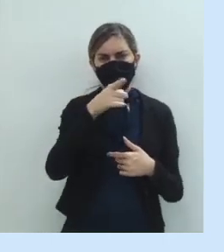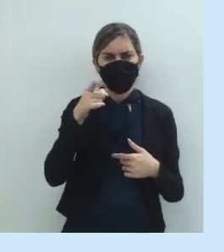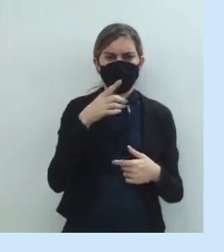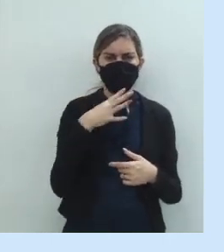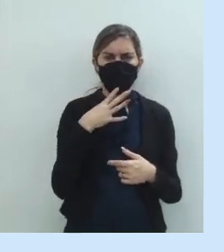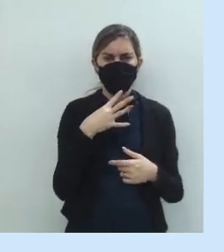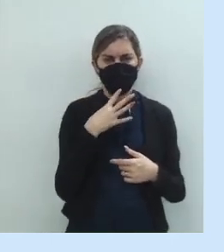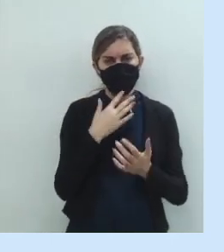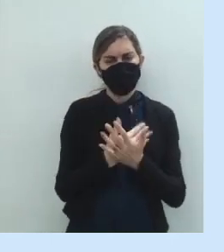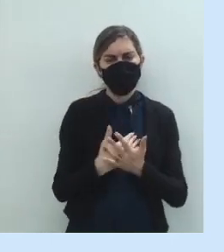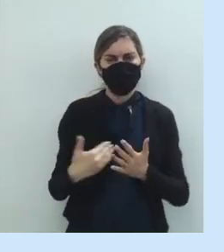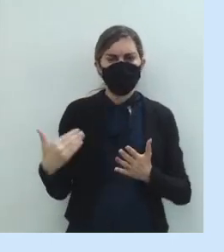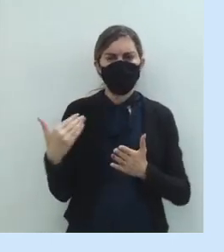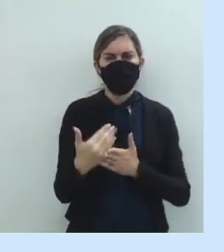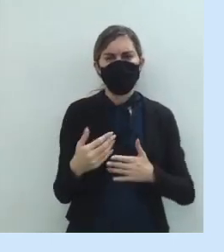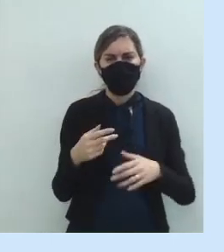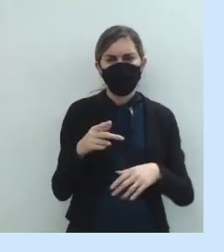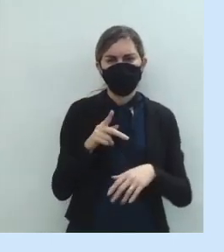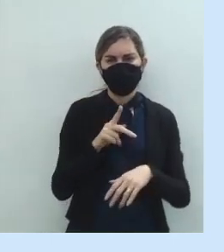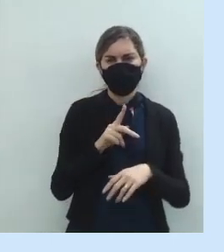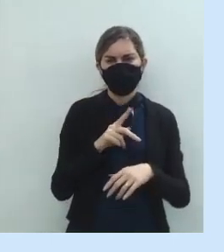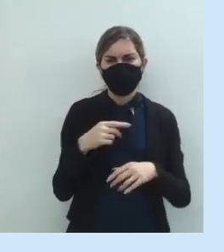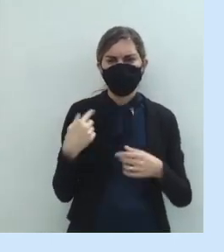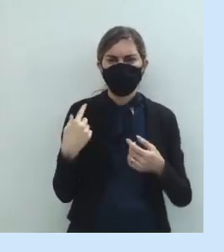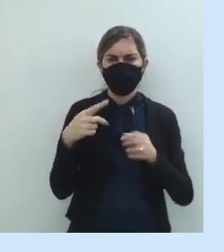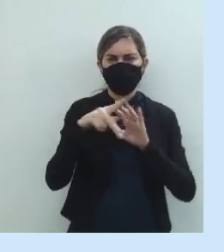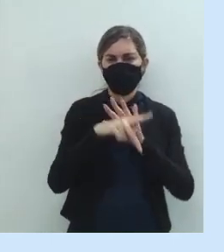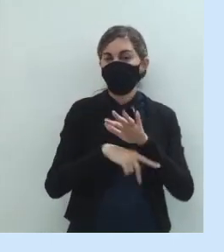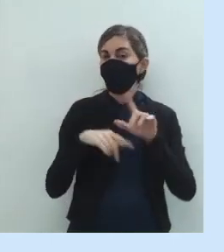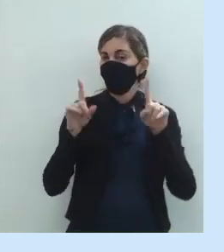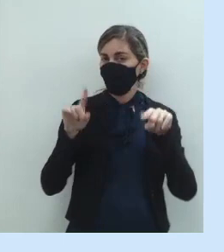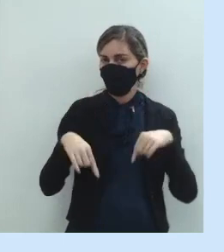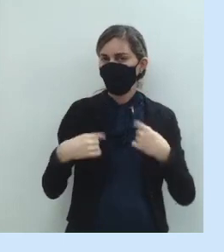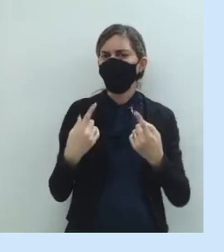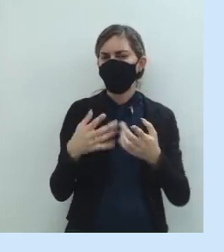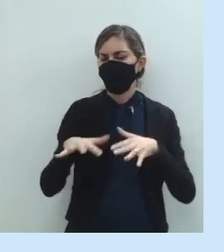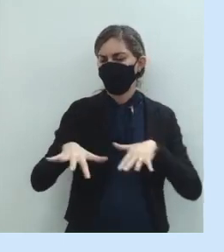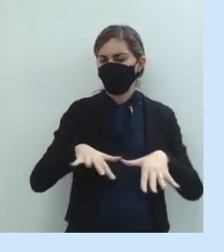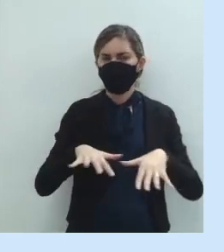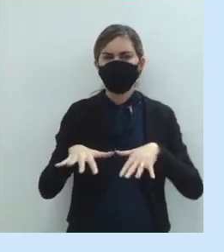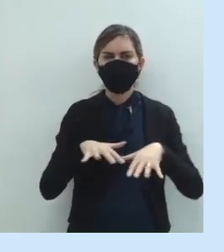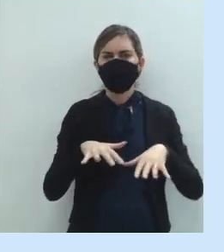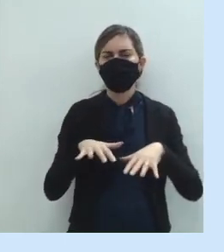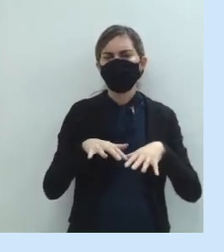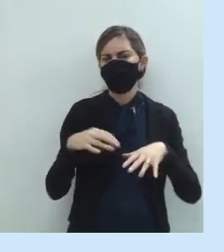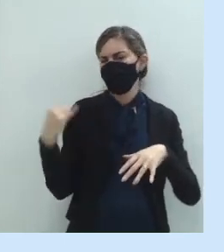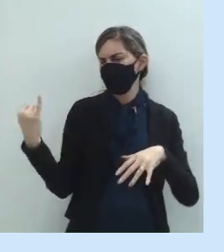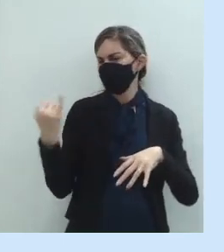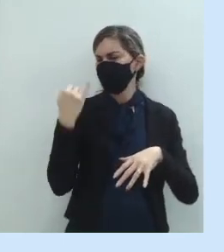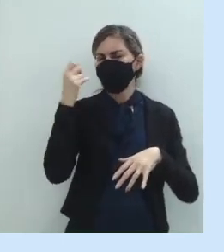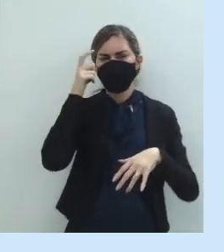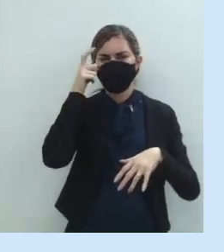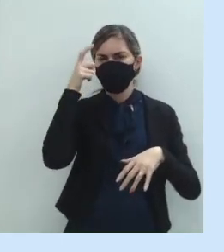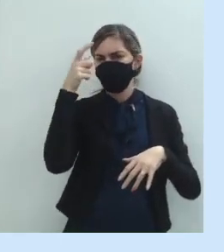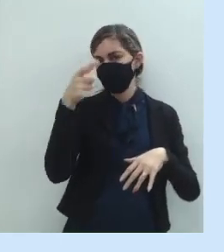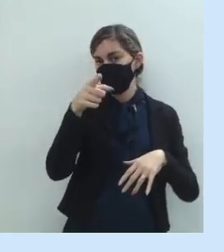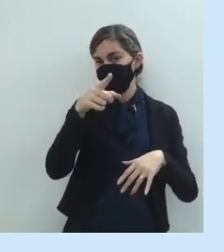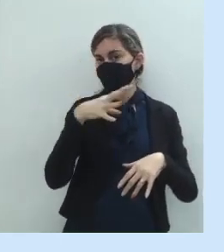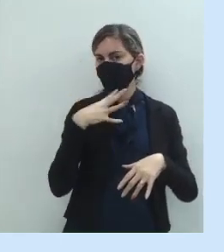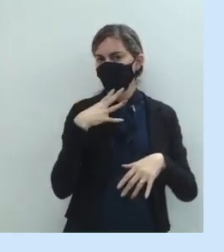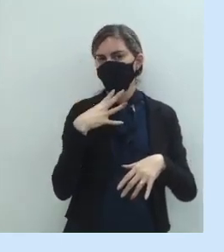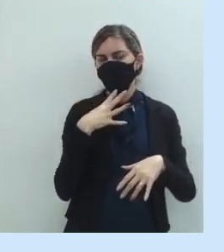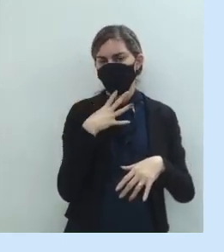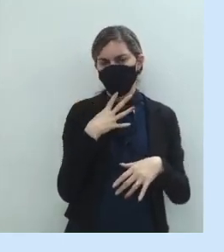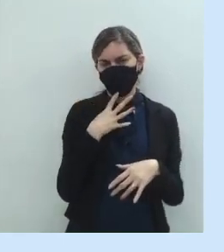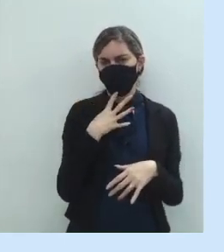conhecerem um pouco mais. O projeto Sona Rural é um desses movimentos que é super interessante que vocês conheçam.